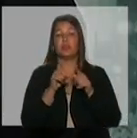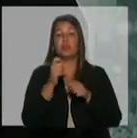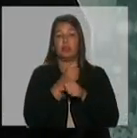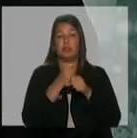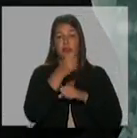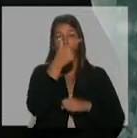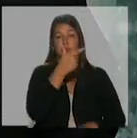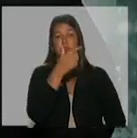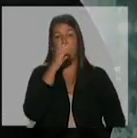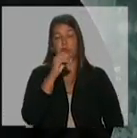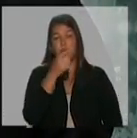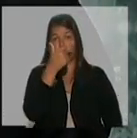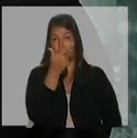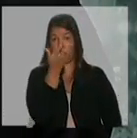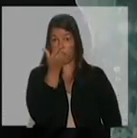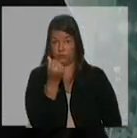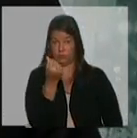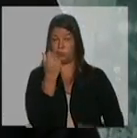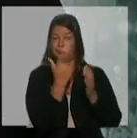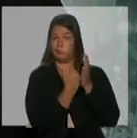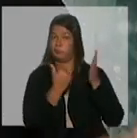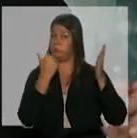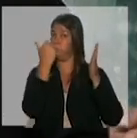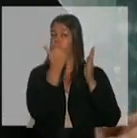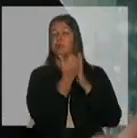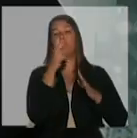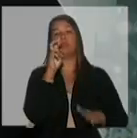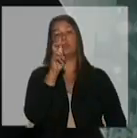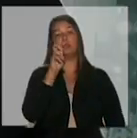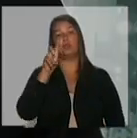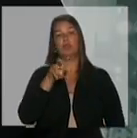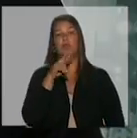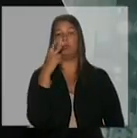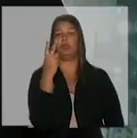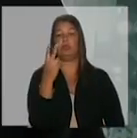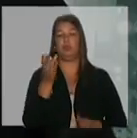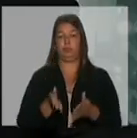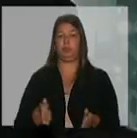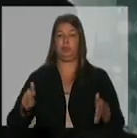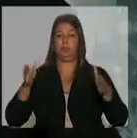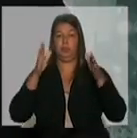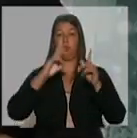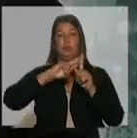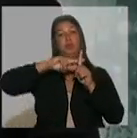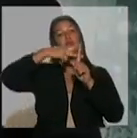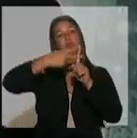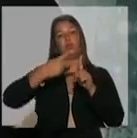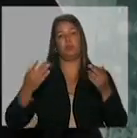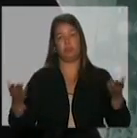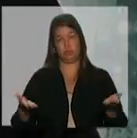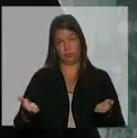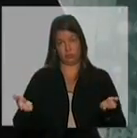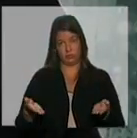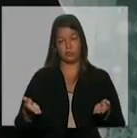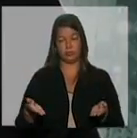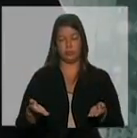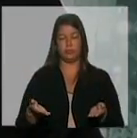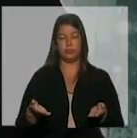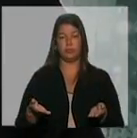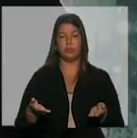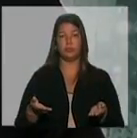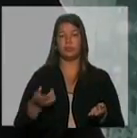E em 2026 essa produção chegando a 5,2 milhões de barris. Ou seja, o dobro do que nós temos hoje.